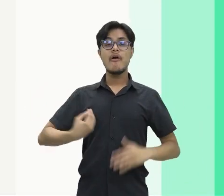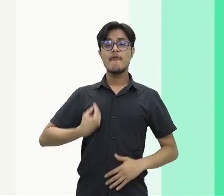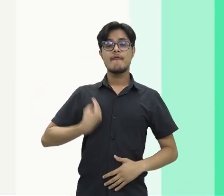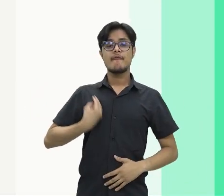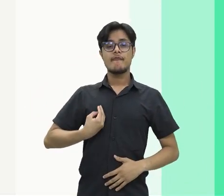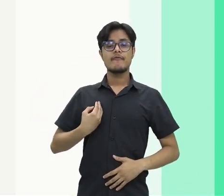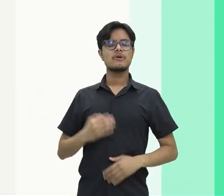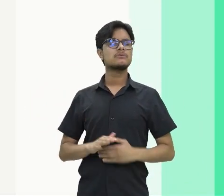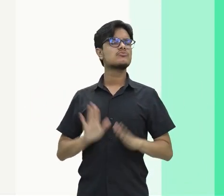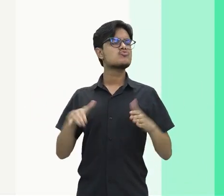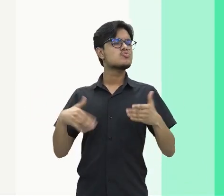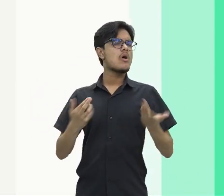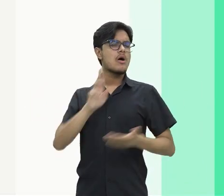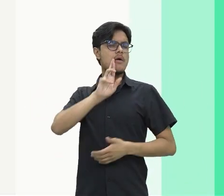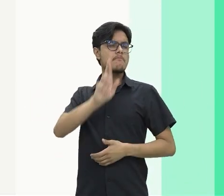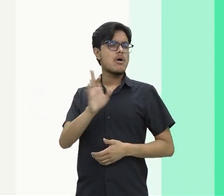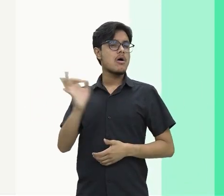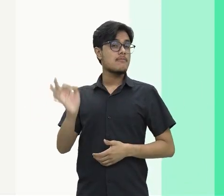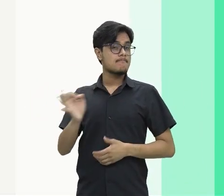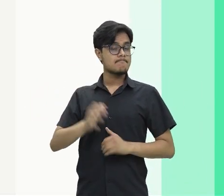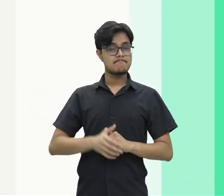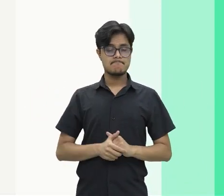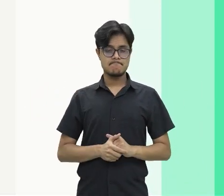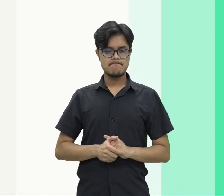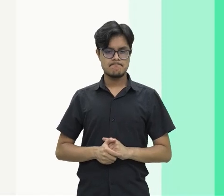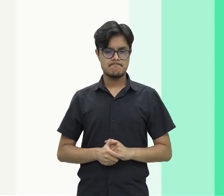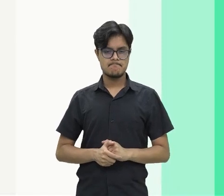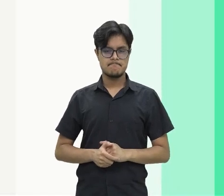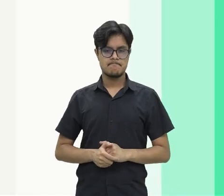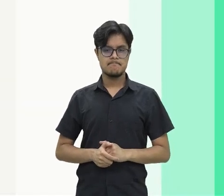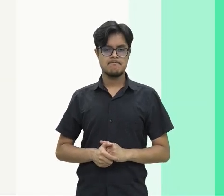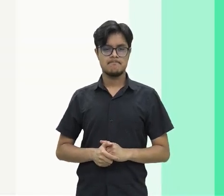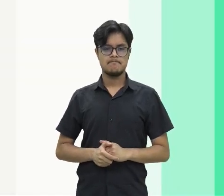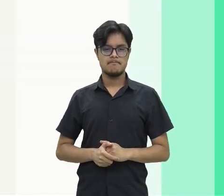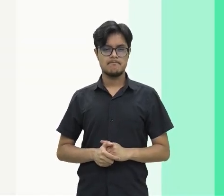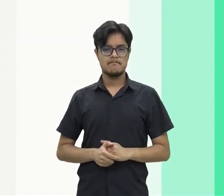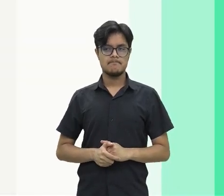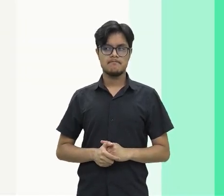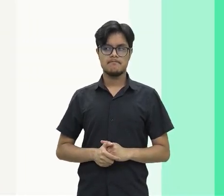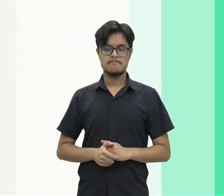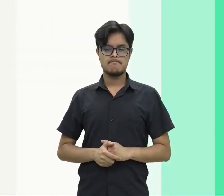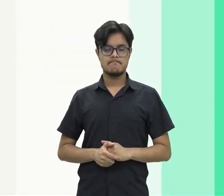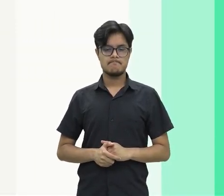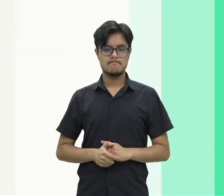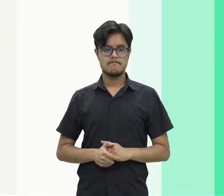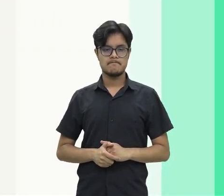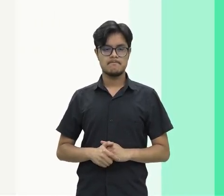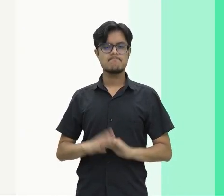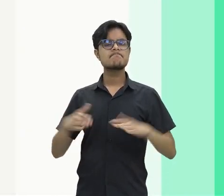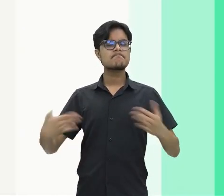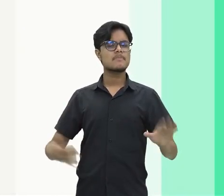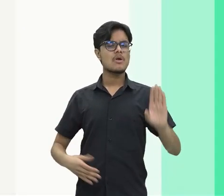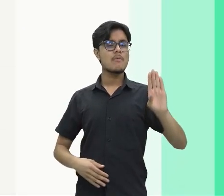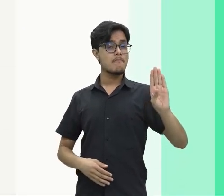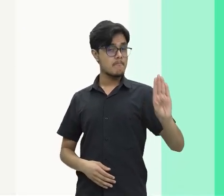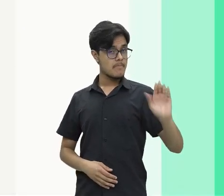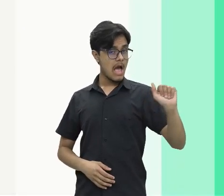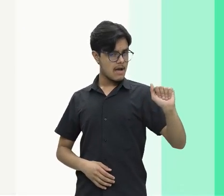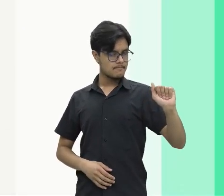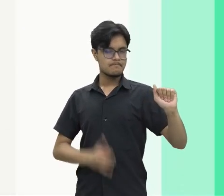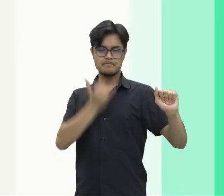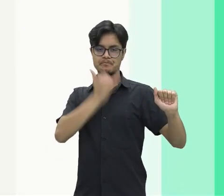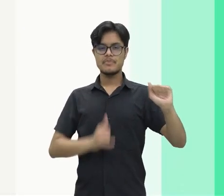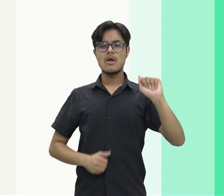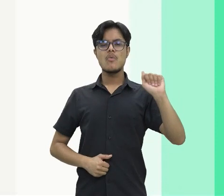marque a alternativa correta. Então, vamos agora observar quais são aí as nossas alternativas. Letra A. O esqueleto de um